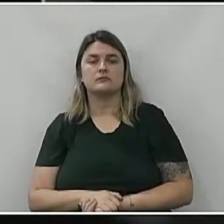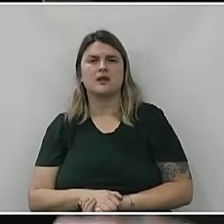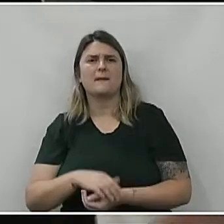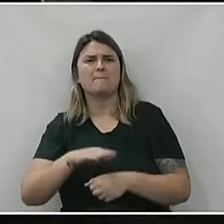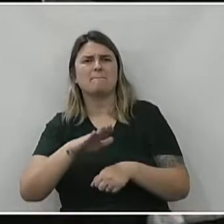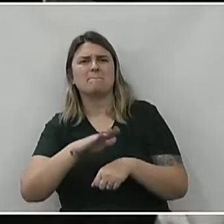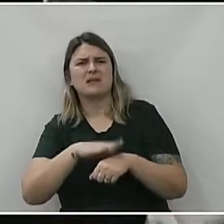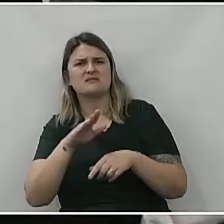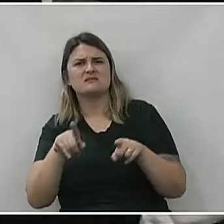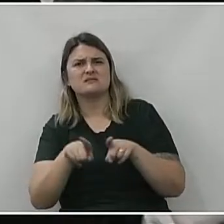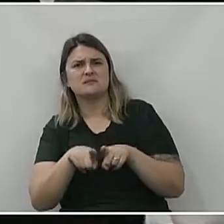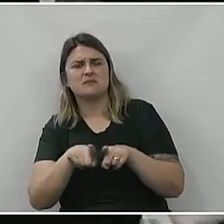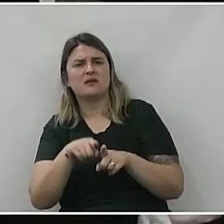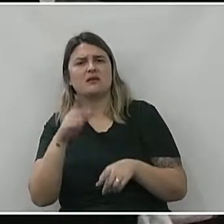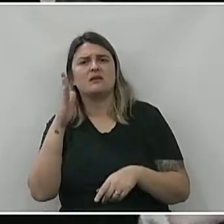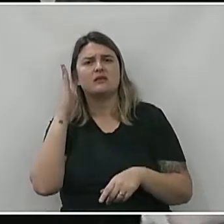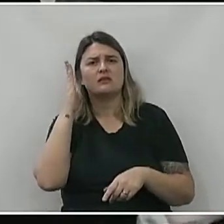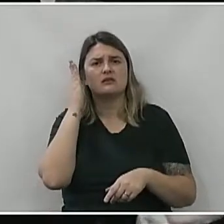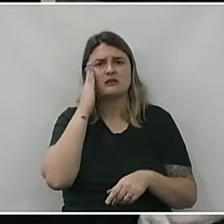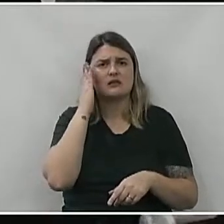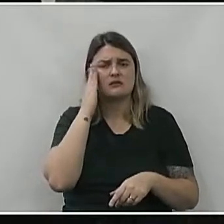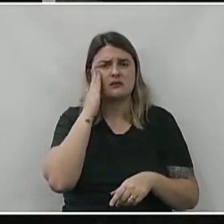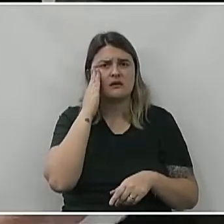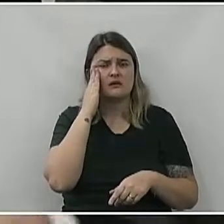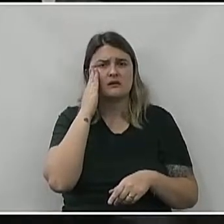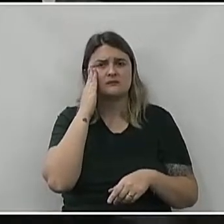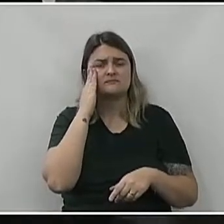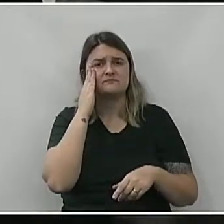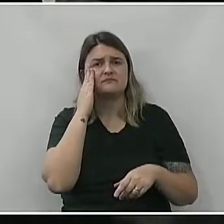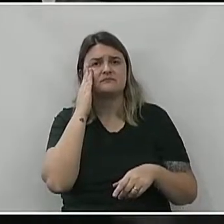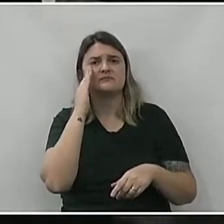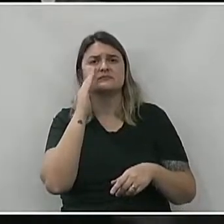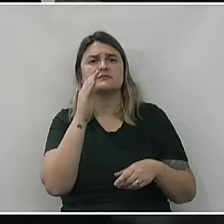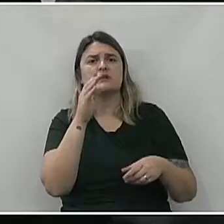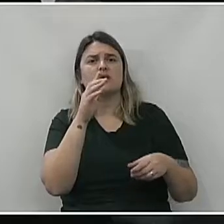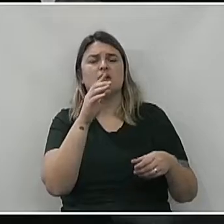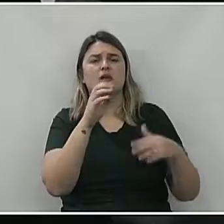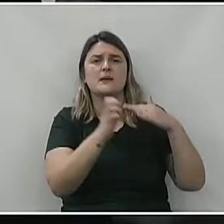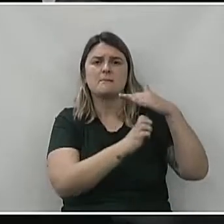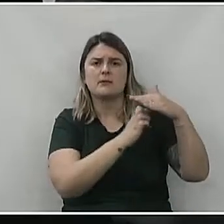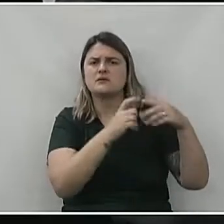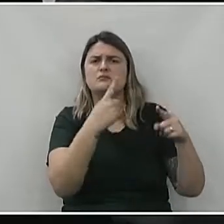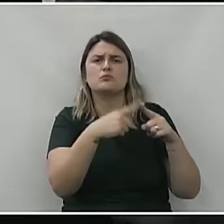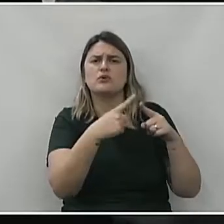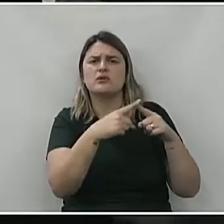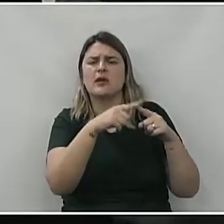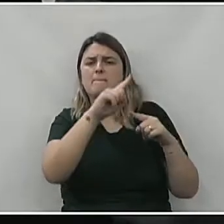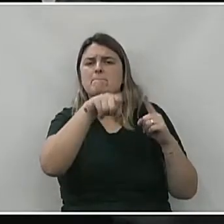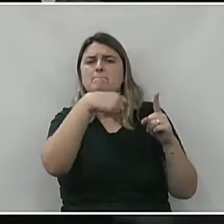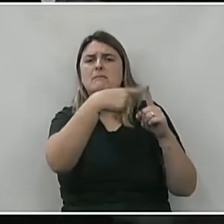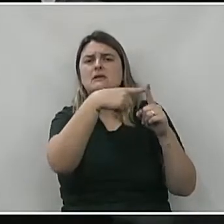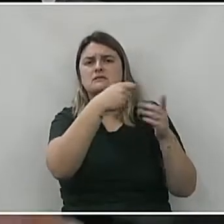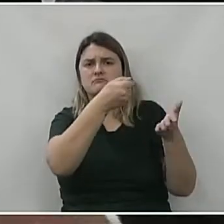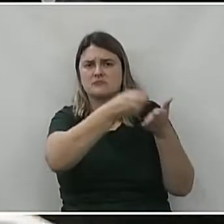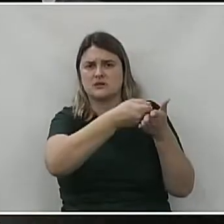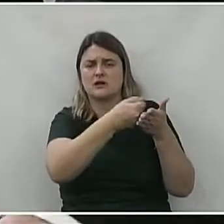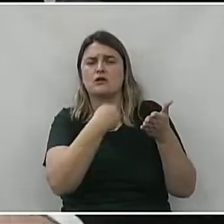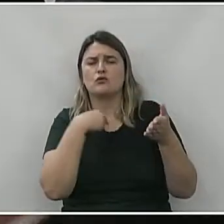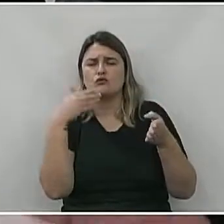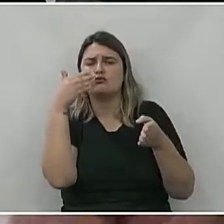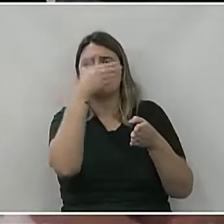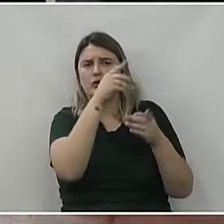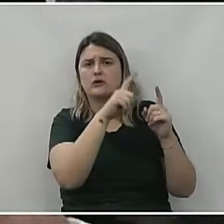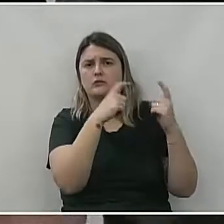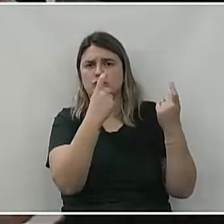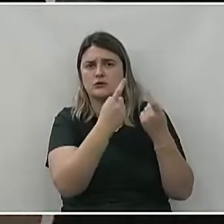mas também busquei entender a parte da empresa, por que desse aumento, e estive presente lá em uma reunião,